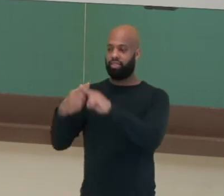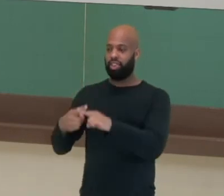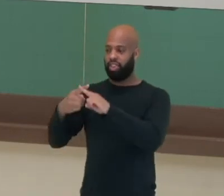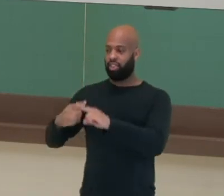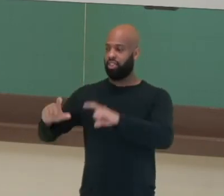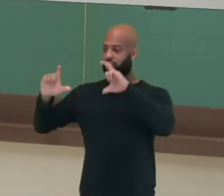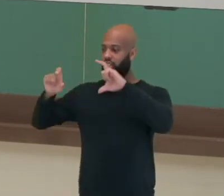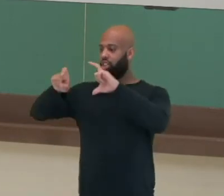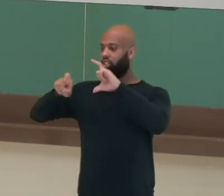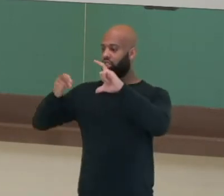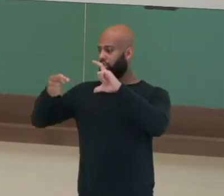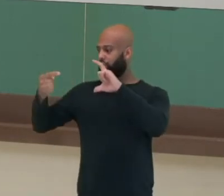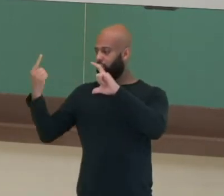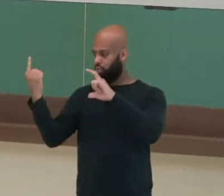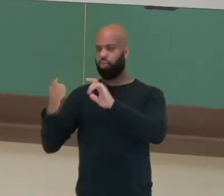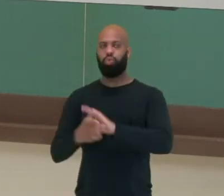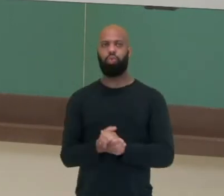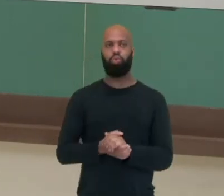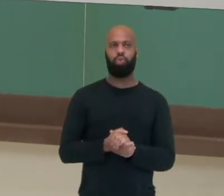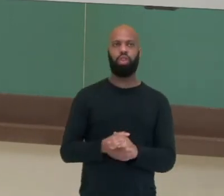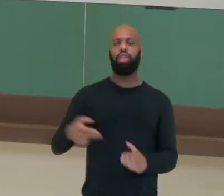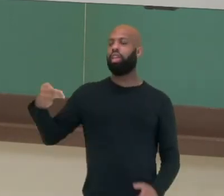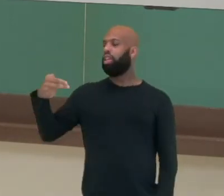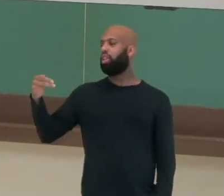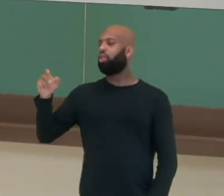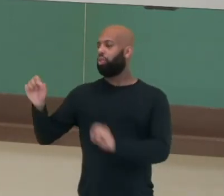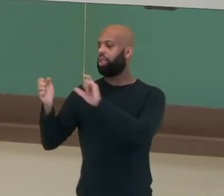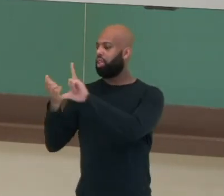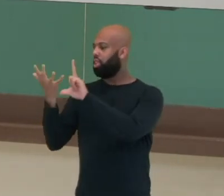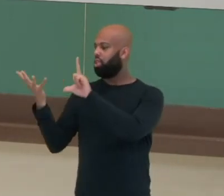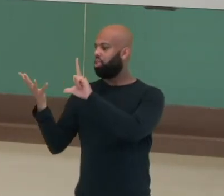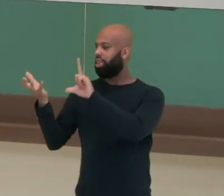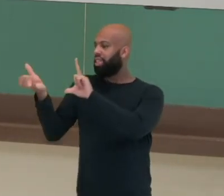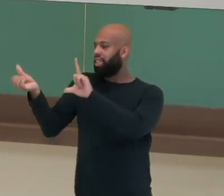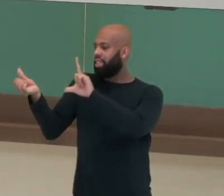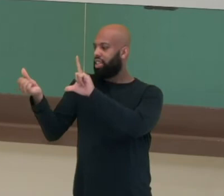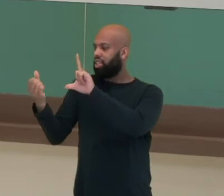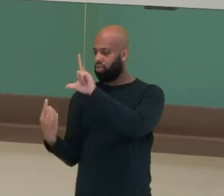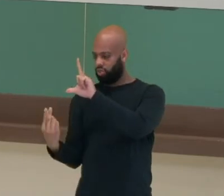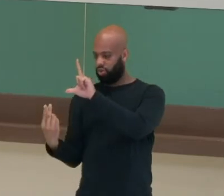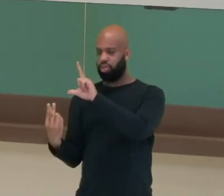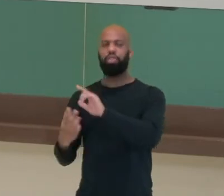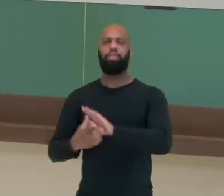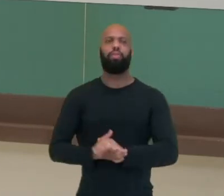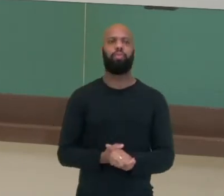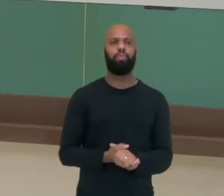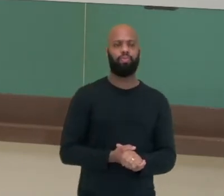x menos 1, igual a log de 6 na base 2.